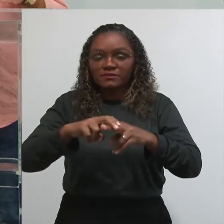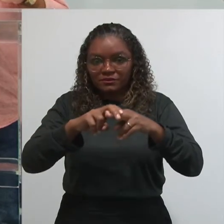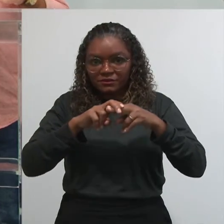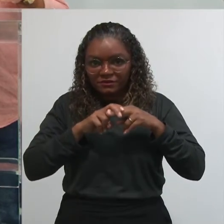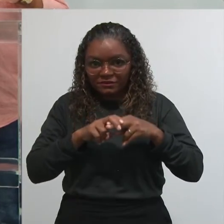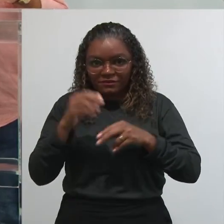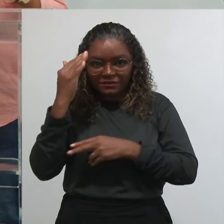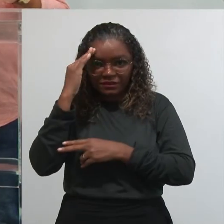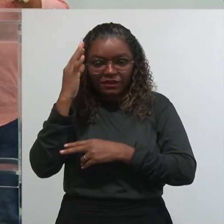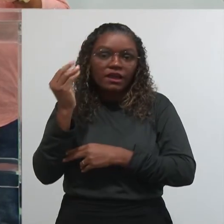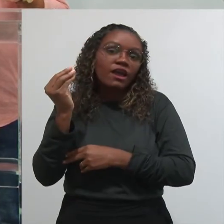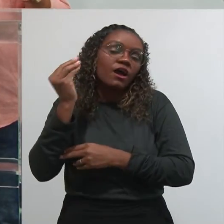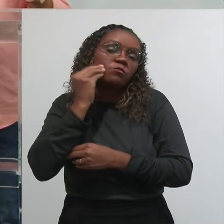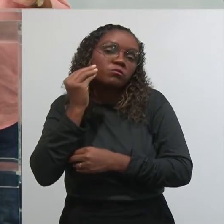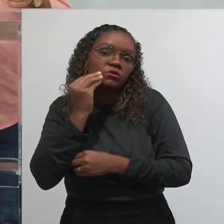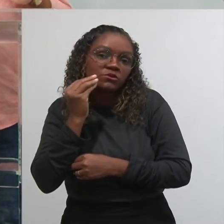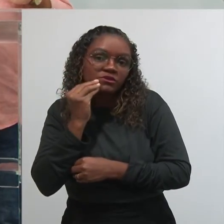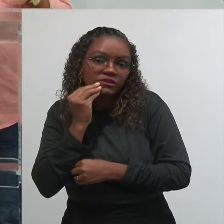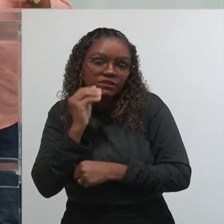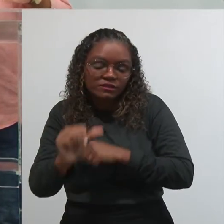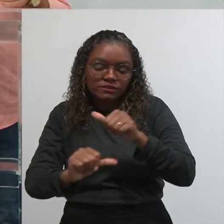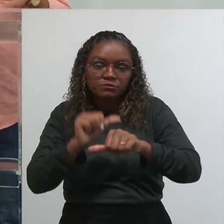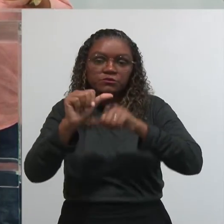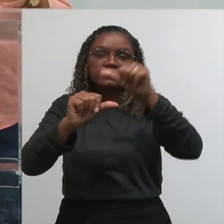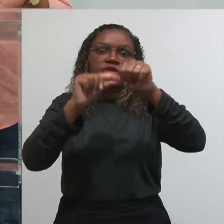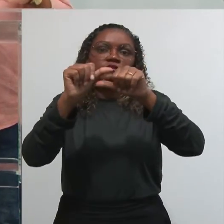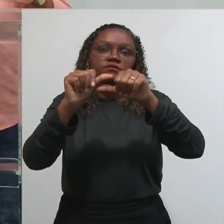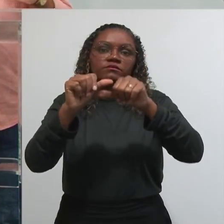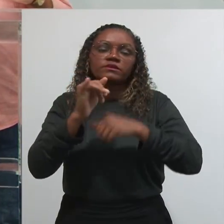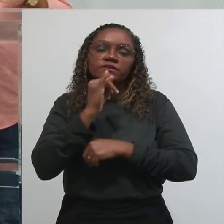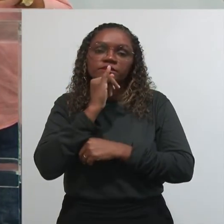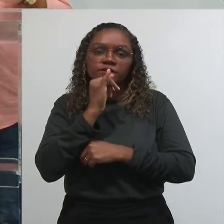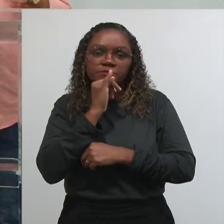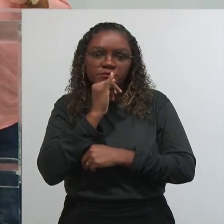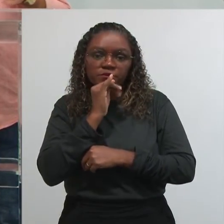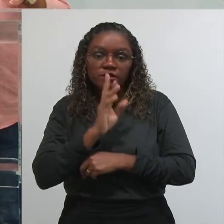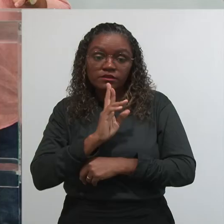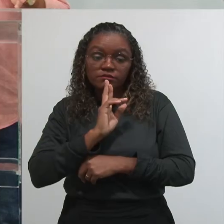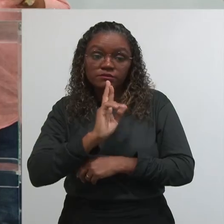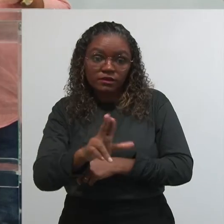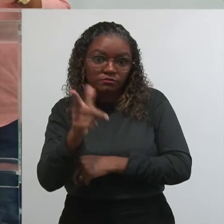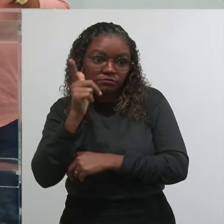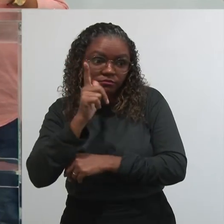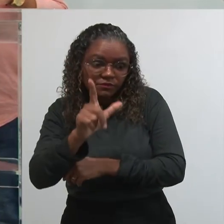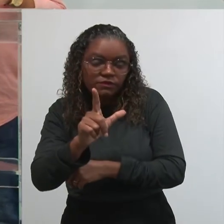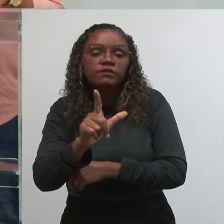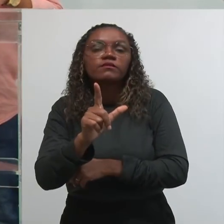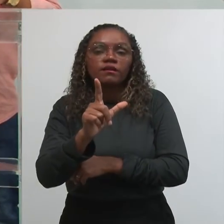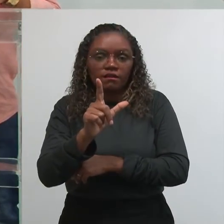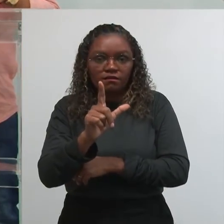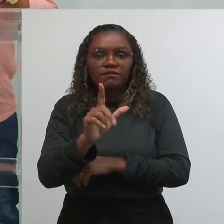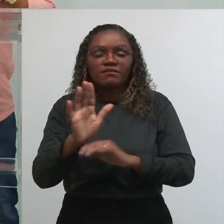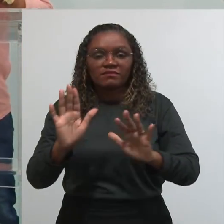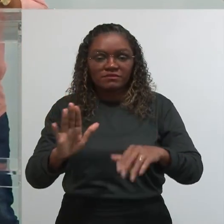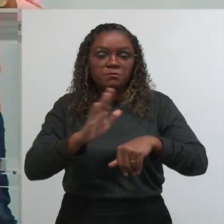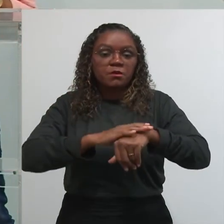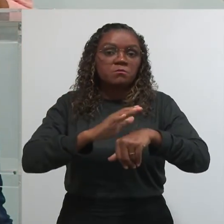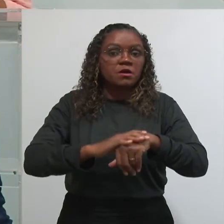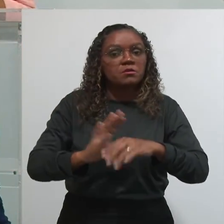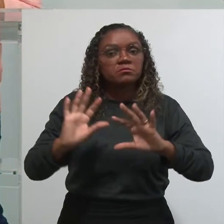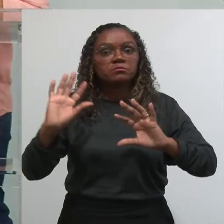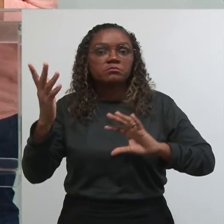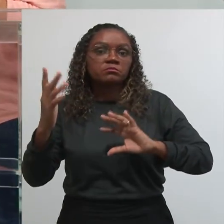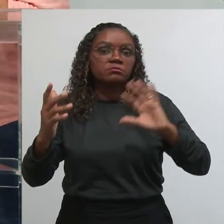te oportunizar uma mudança de rota, uma mudança de caminho a partir dos resultados alcançados, medidos ali em determinado momento da atuação